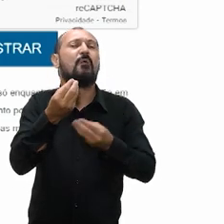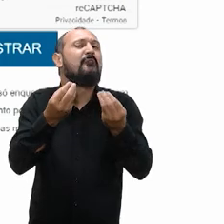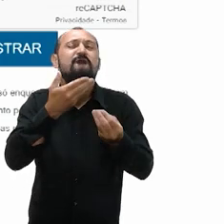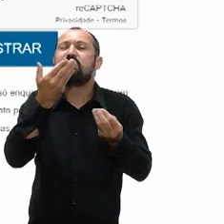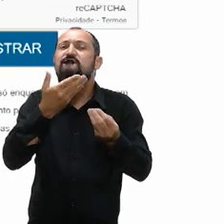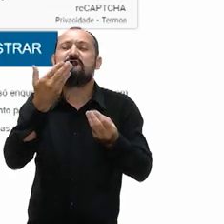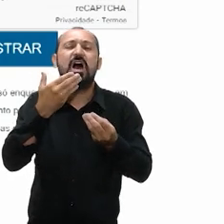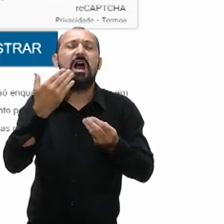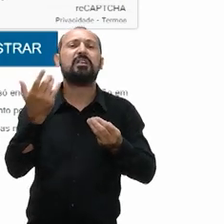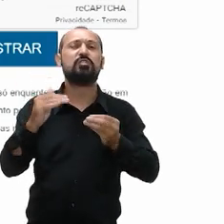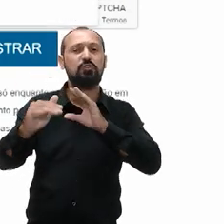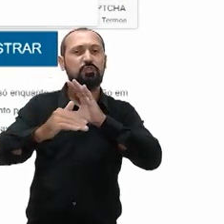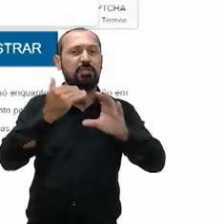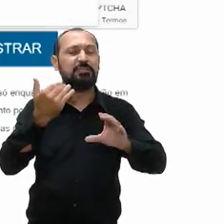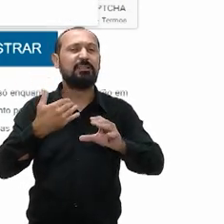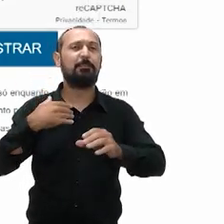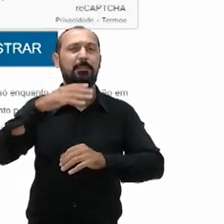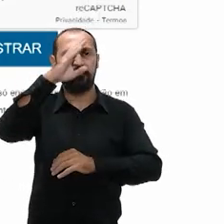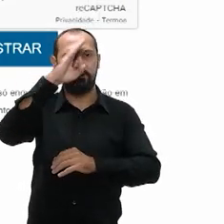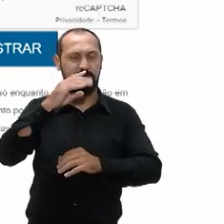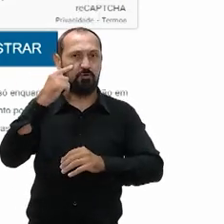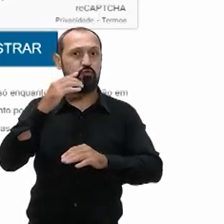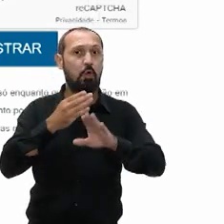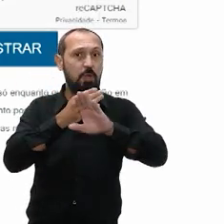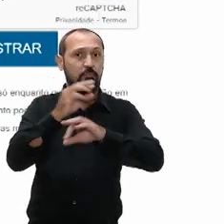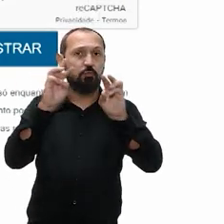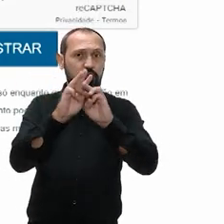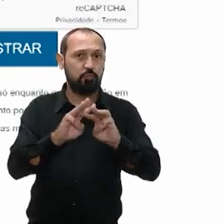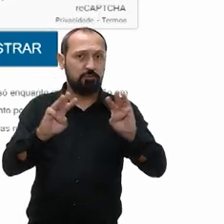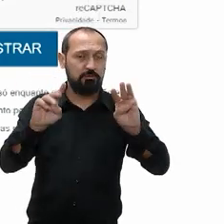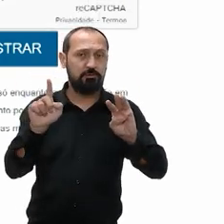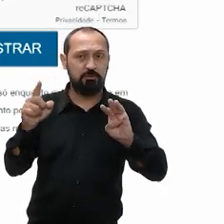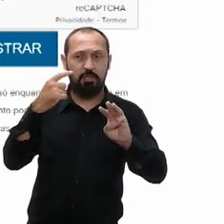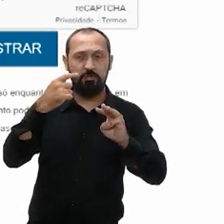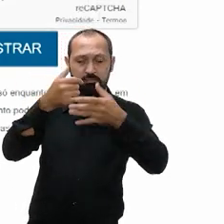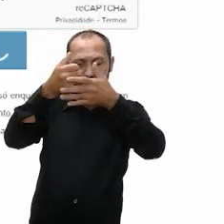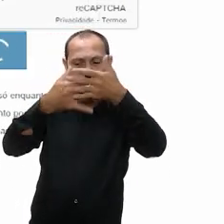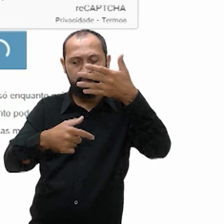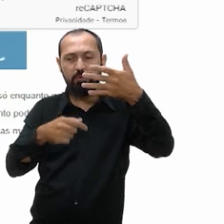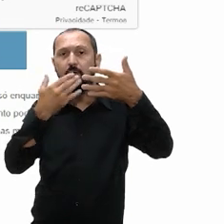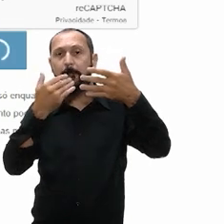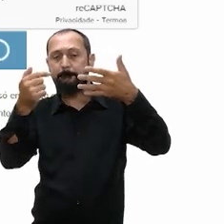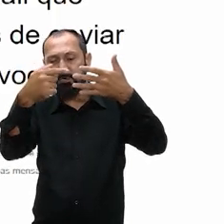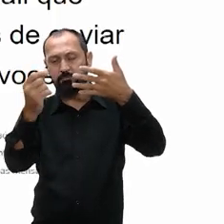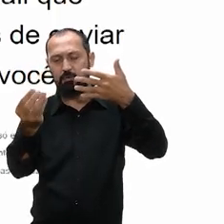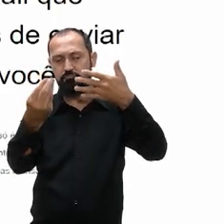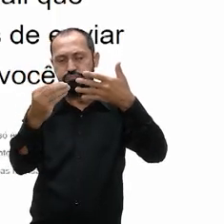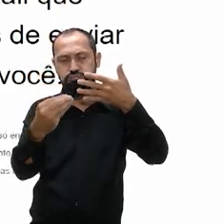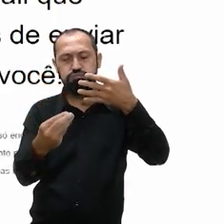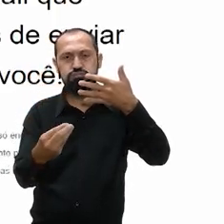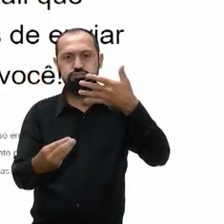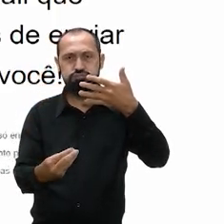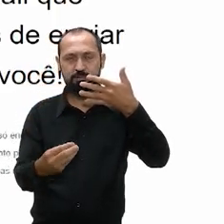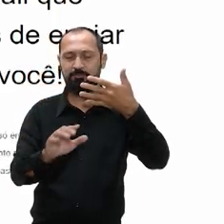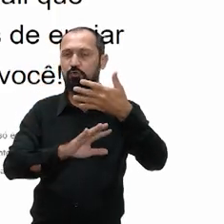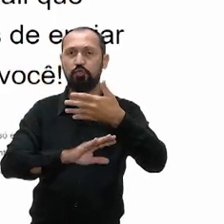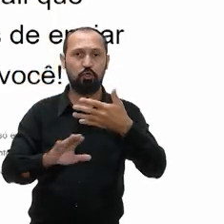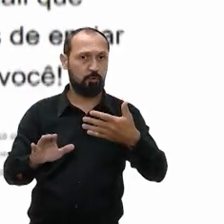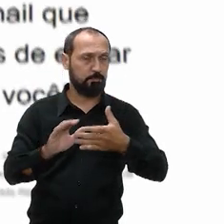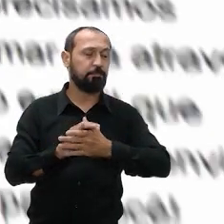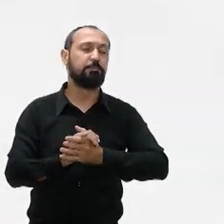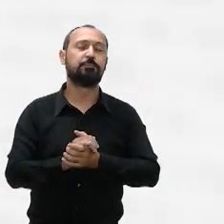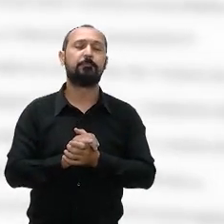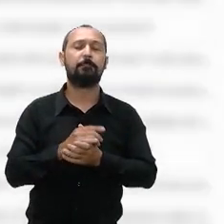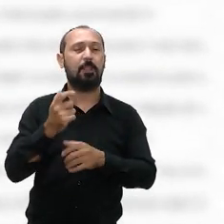receber gratuitamente o material basta acessar o site institucional e preencher as informações solicitadas na parte inferior à direita